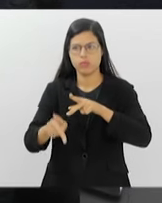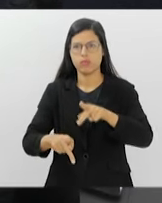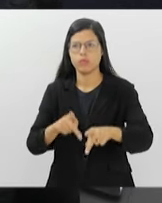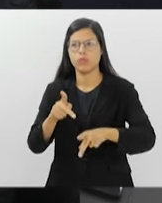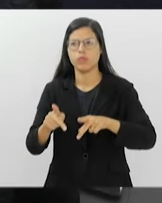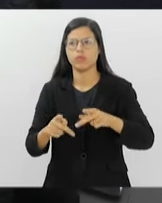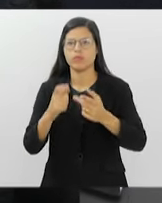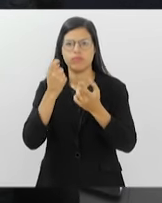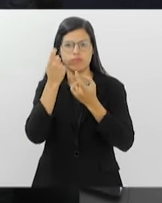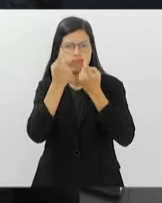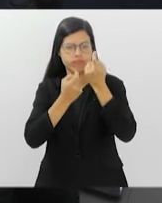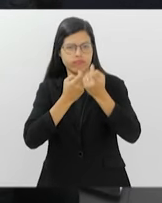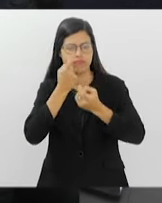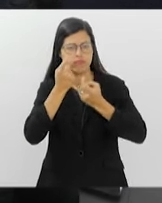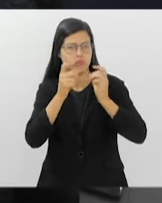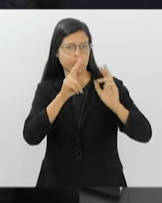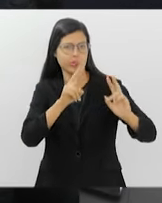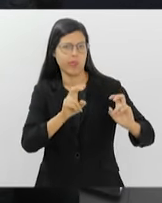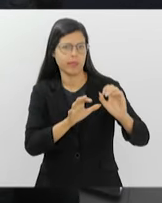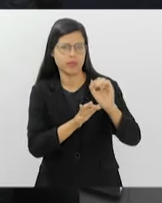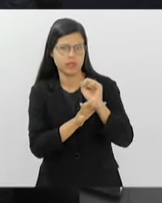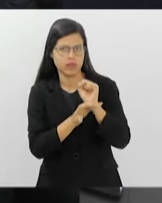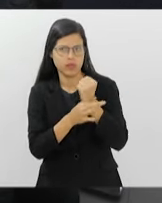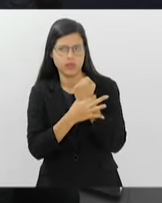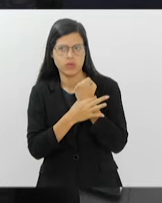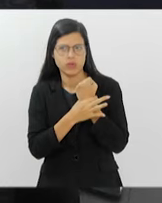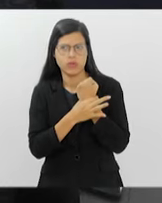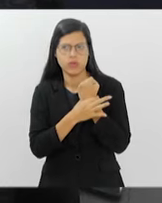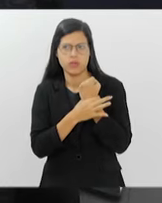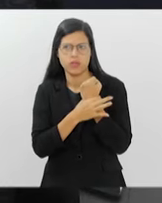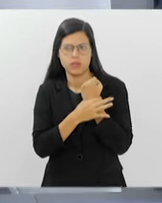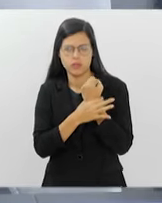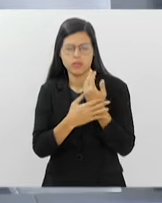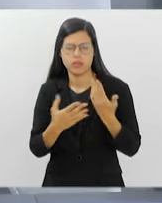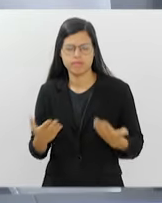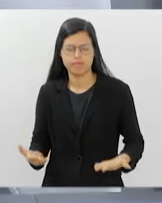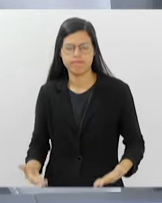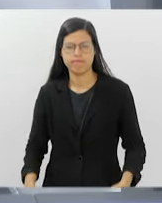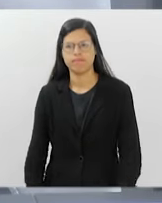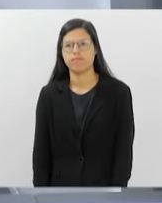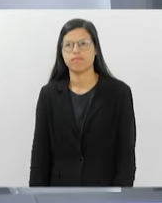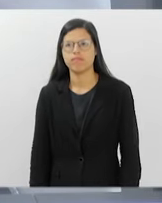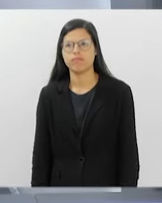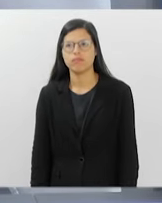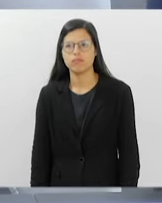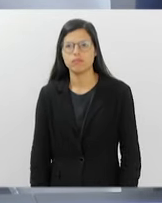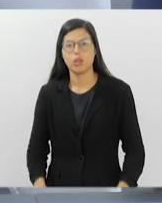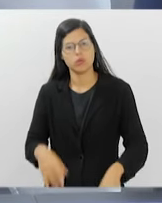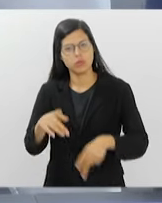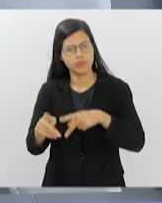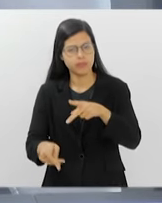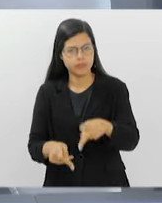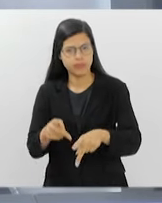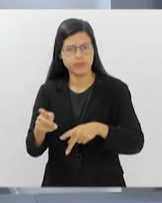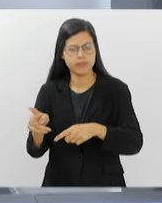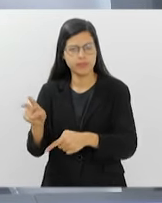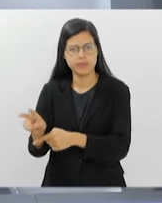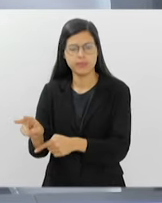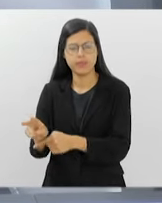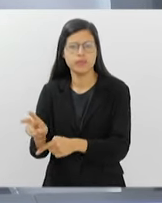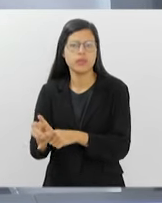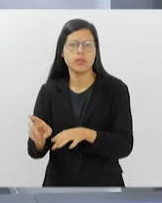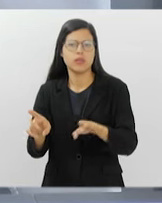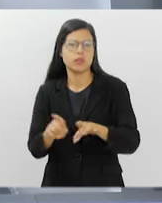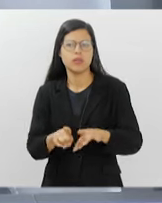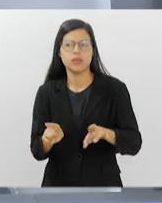da segurança apenas preocupados com questão de segurança da população e também